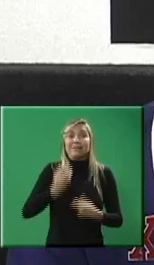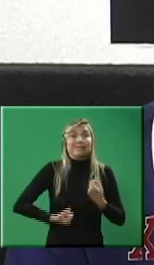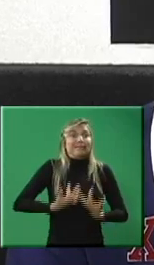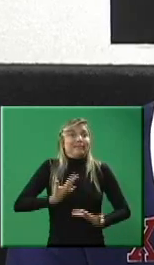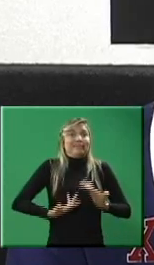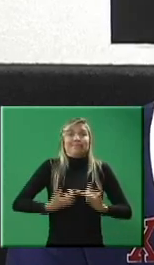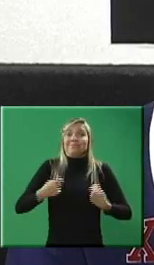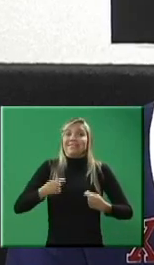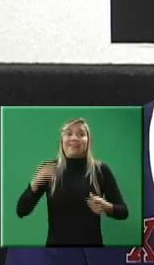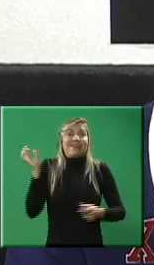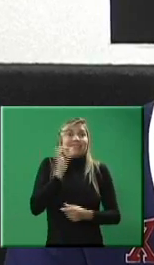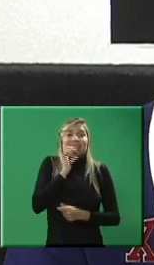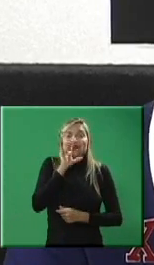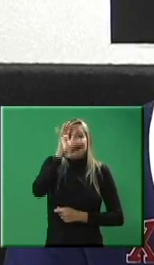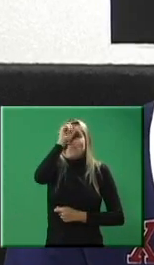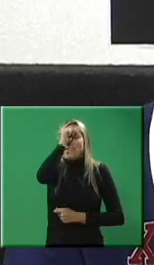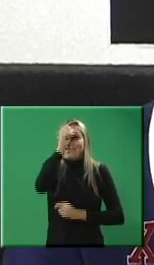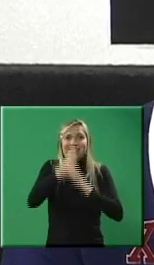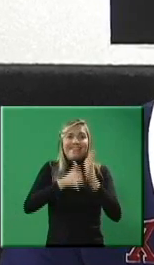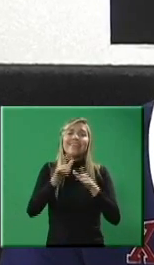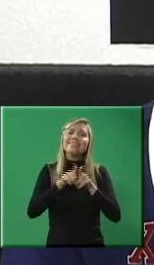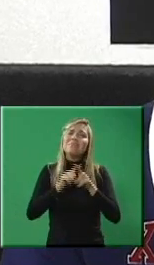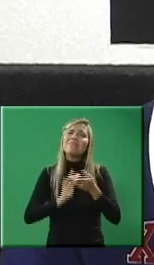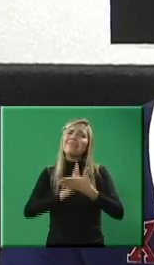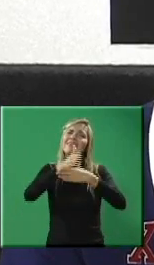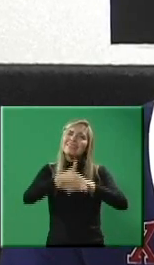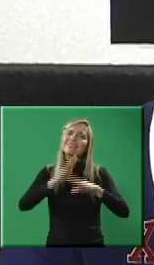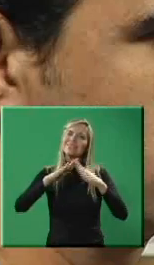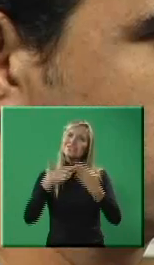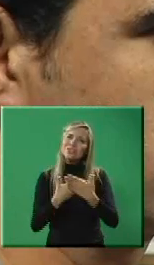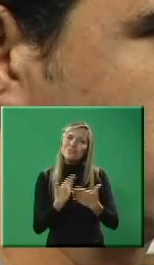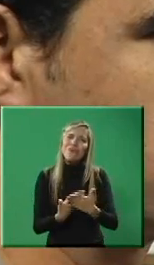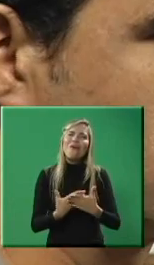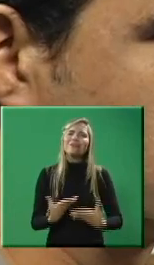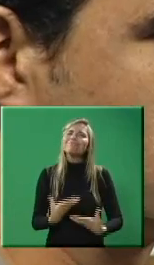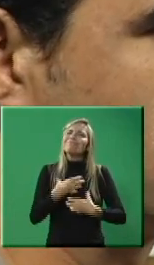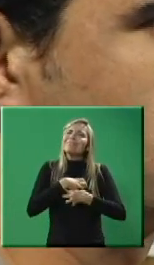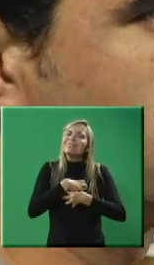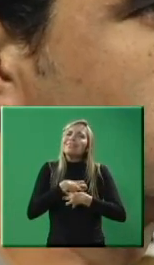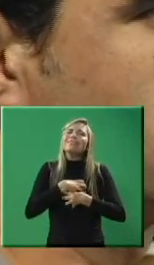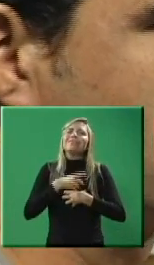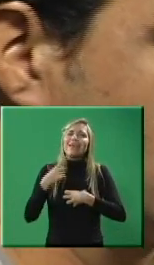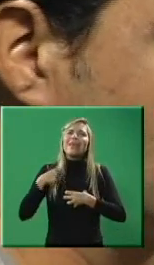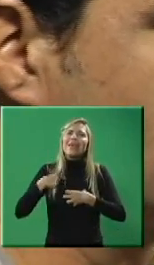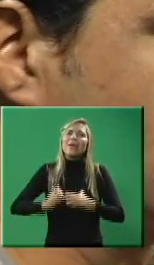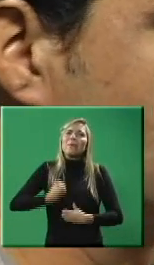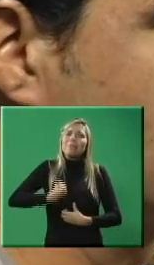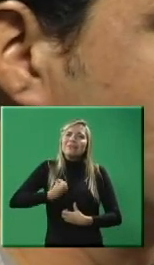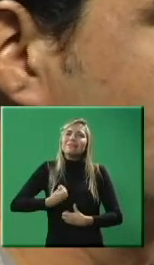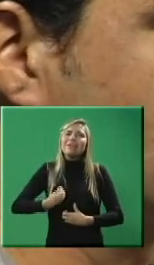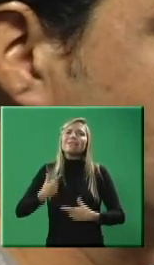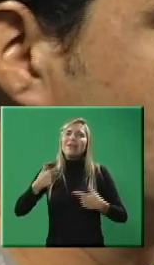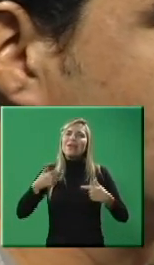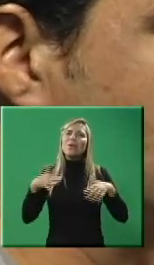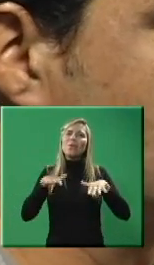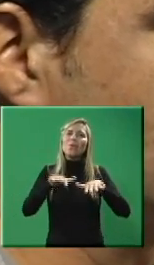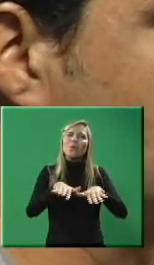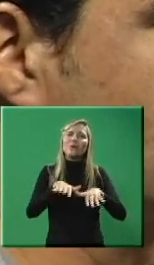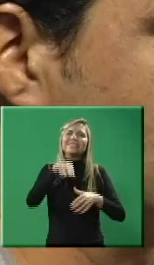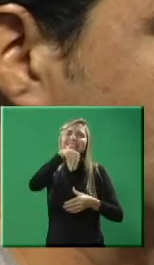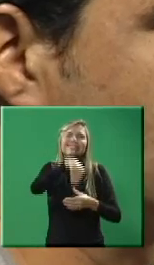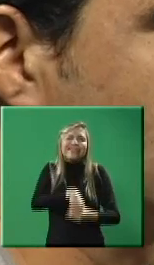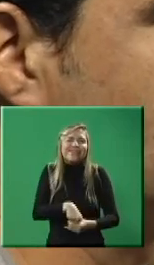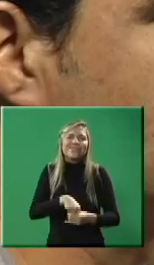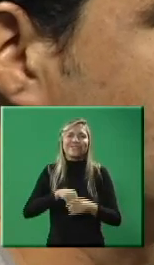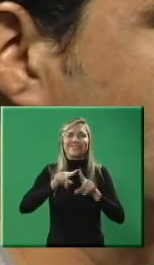é da nossa realidade. Aí esses alunos entrarem para essa sala de aula e se sentirem parte dessa construção, desse saber lá dentro